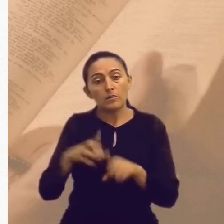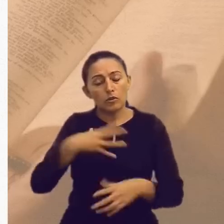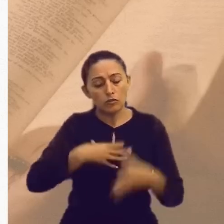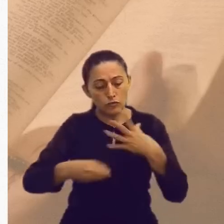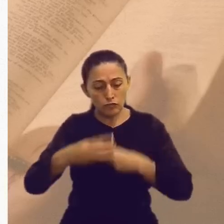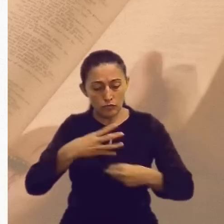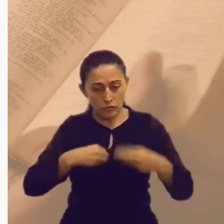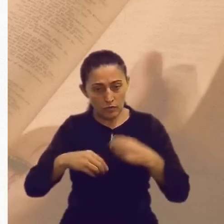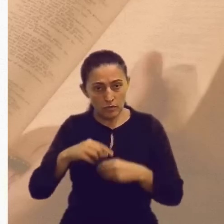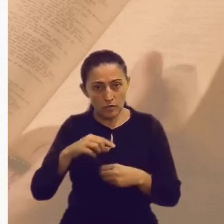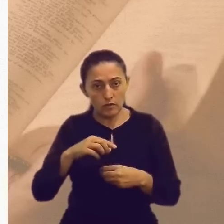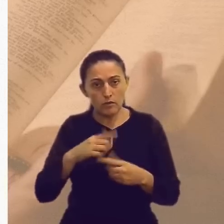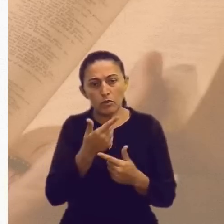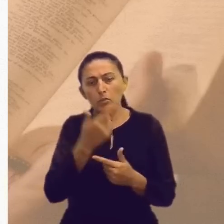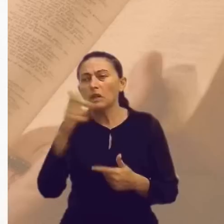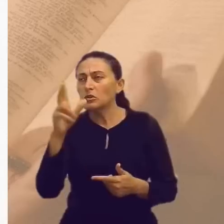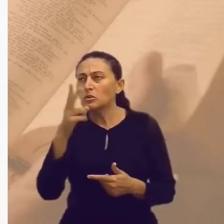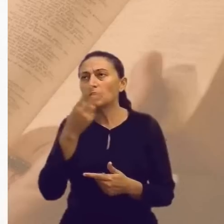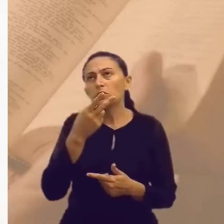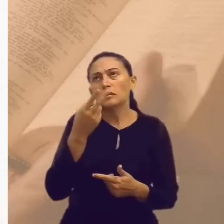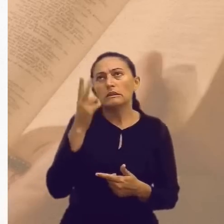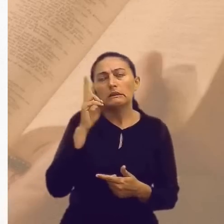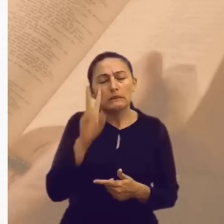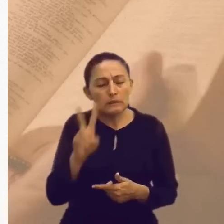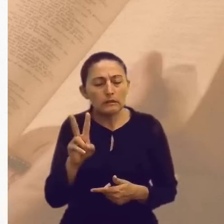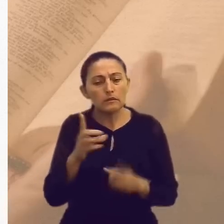e outros 2 dos seus discípulos.